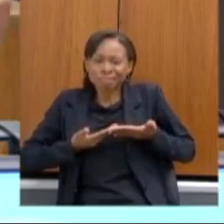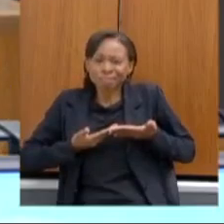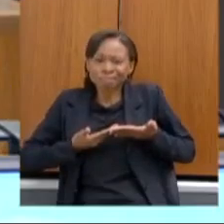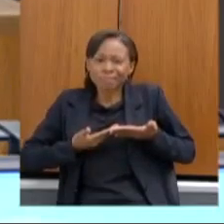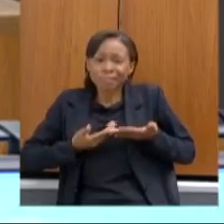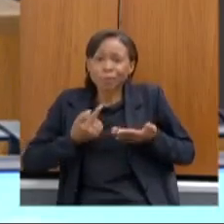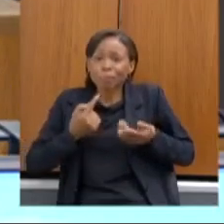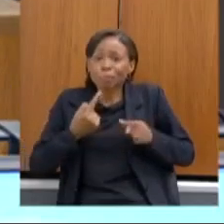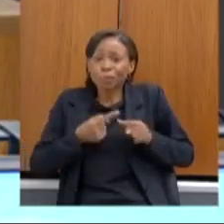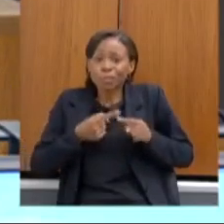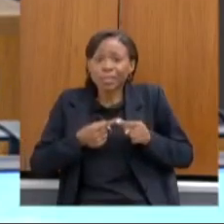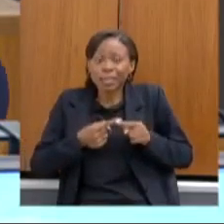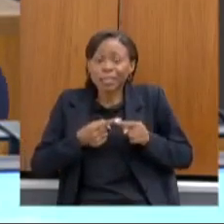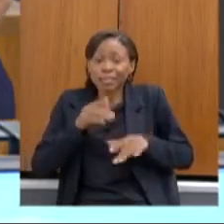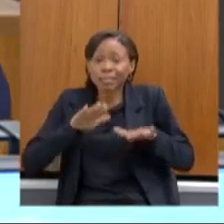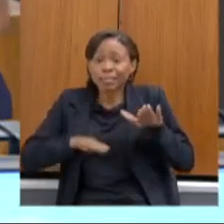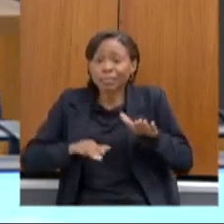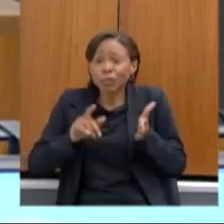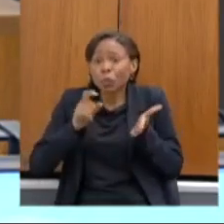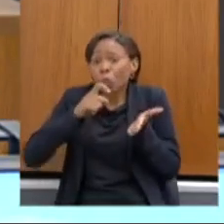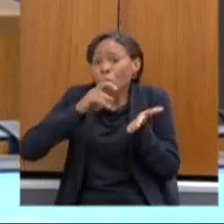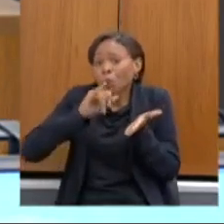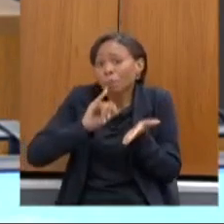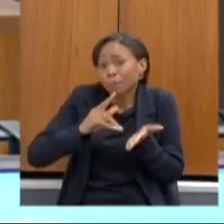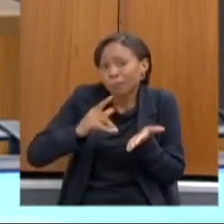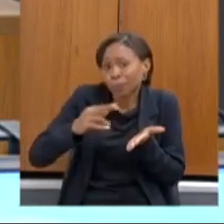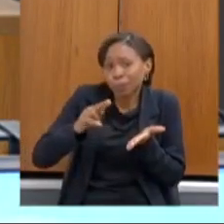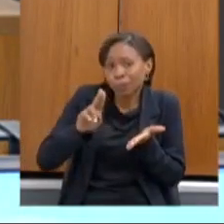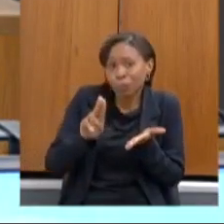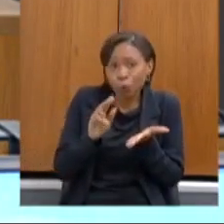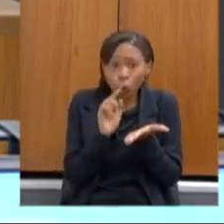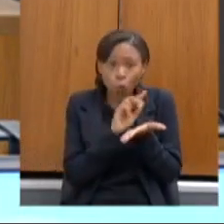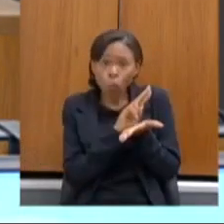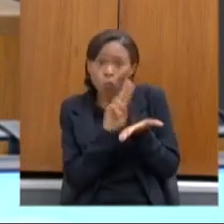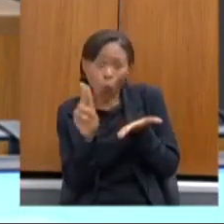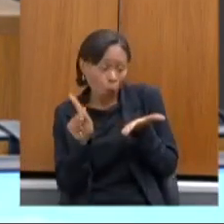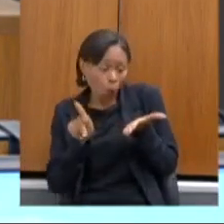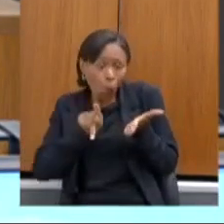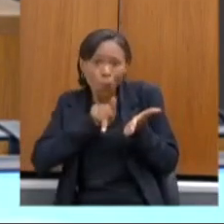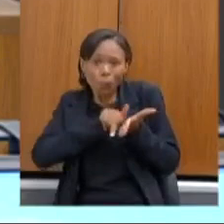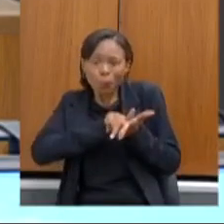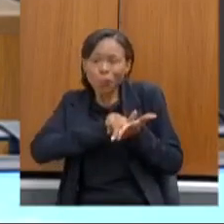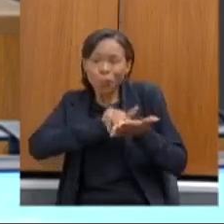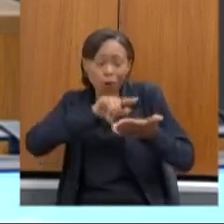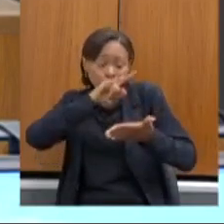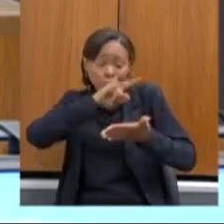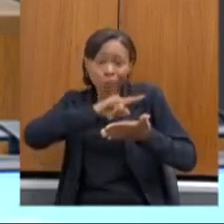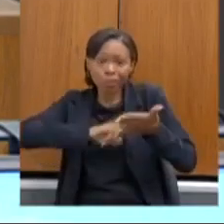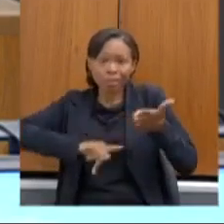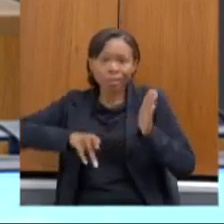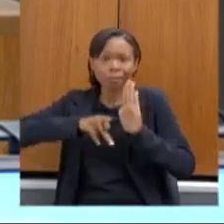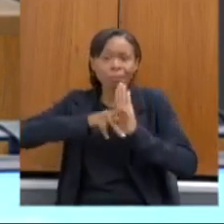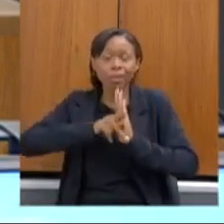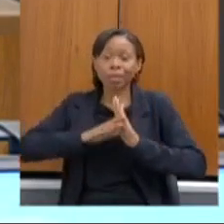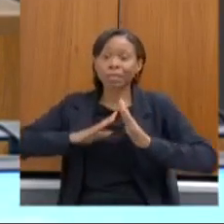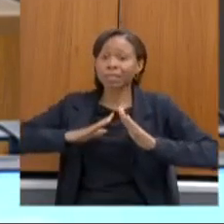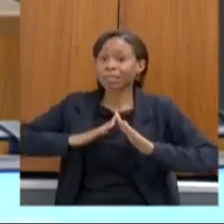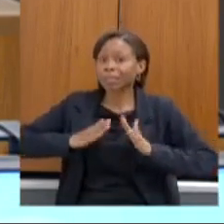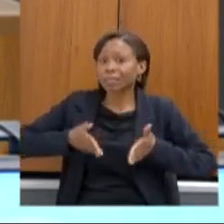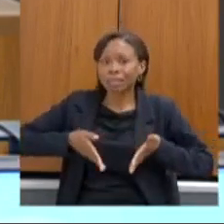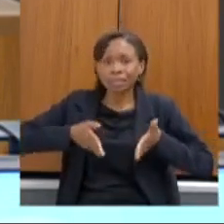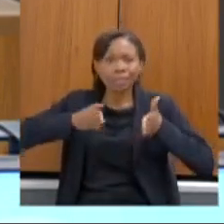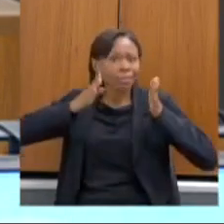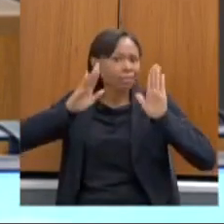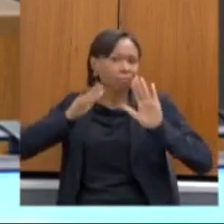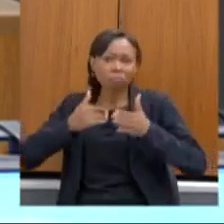IPTU em nome dela uma conta de energia e nome dela é a propriedade privada para gente é algo